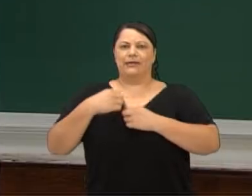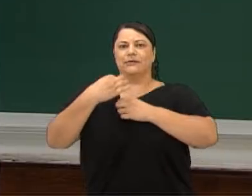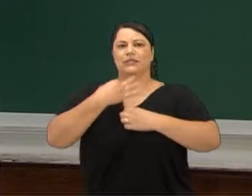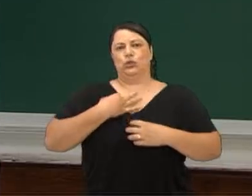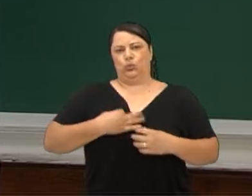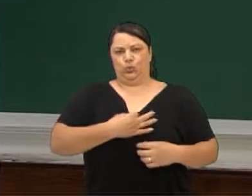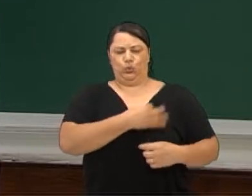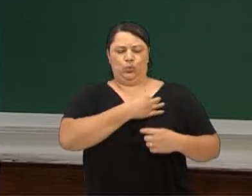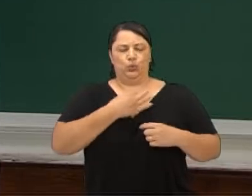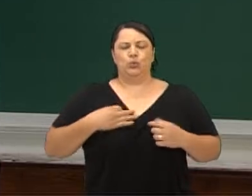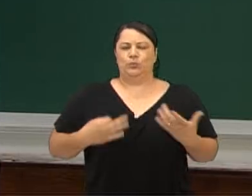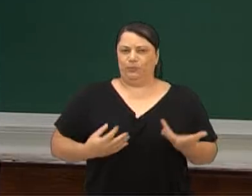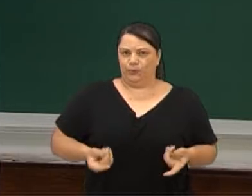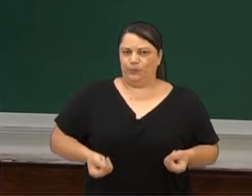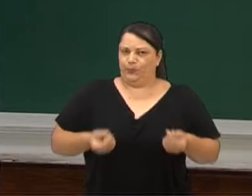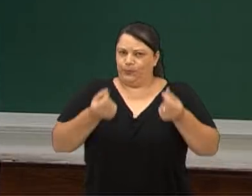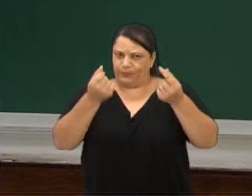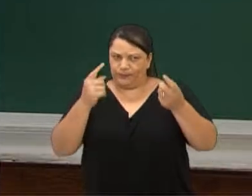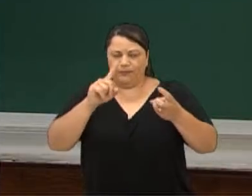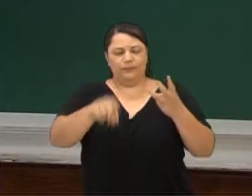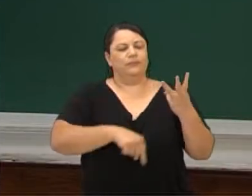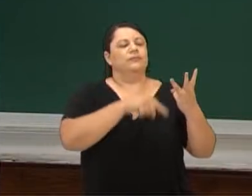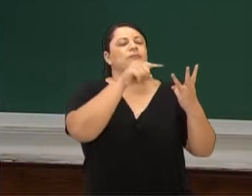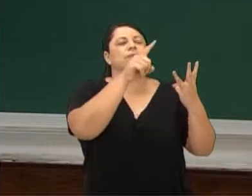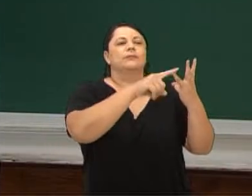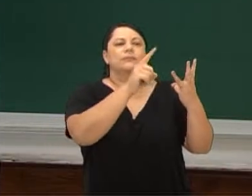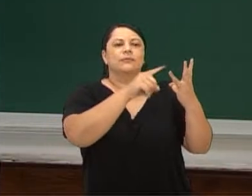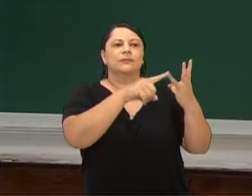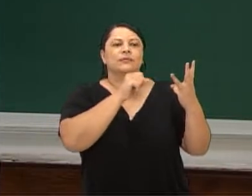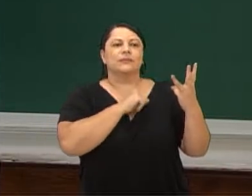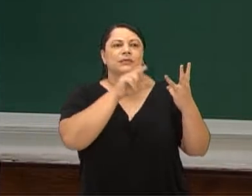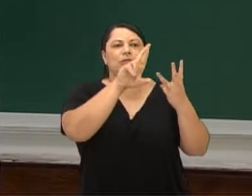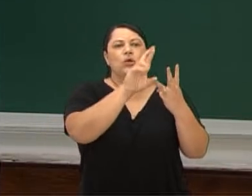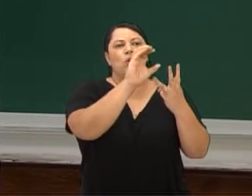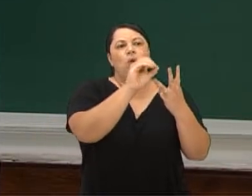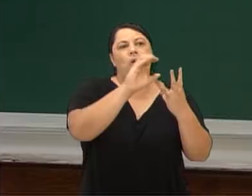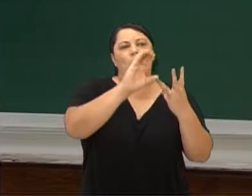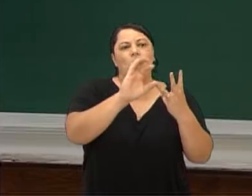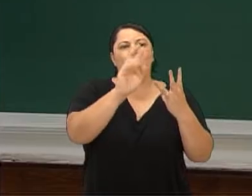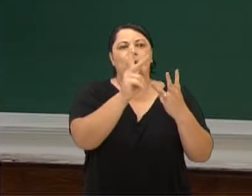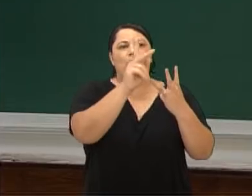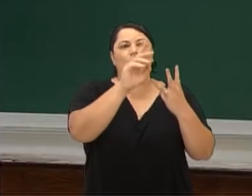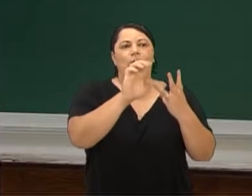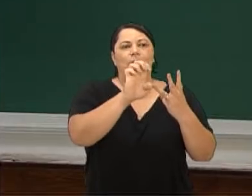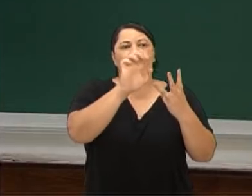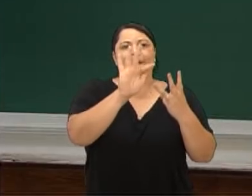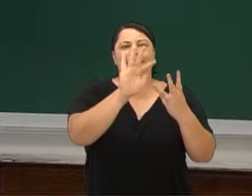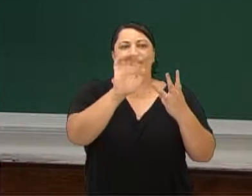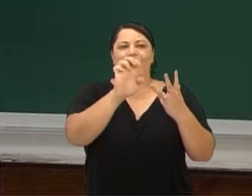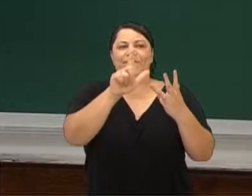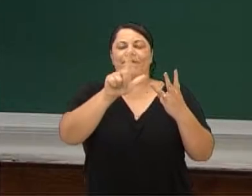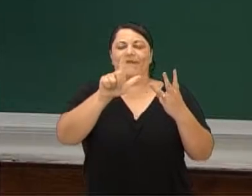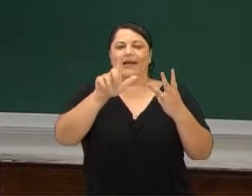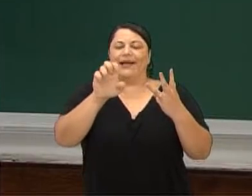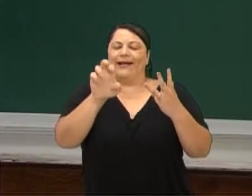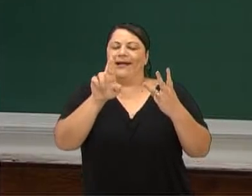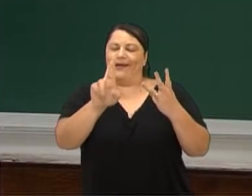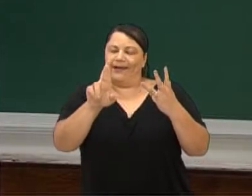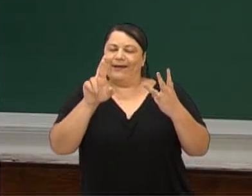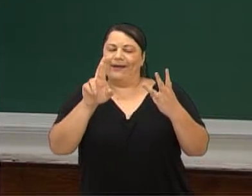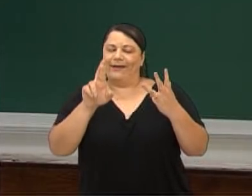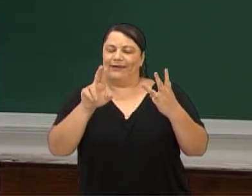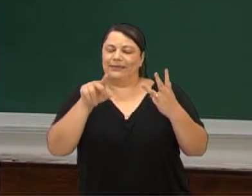e o cifrão. E também o Rockefeller, os irmãos Rockefeller, que cuidavam do